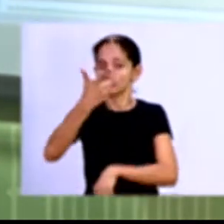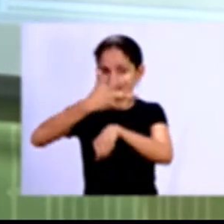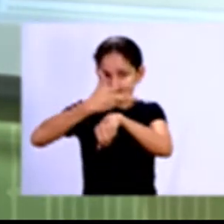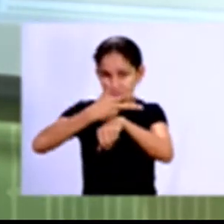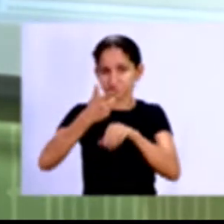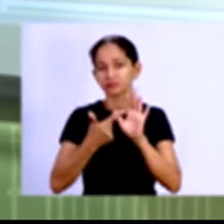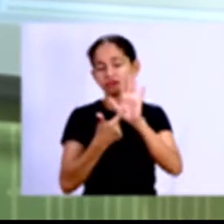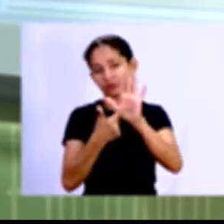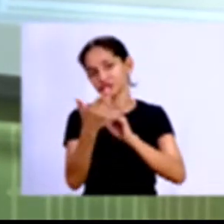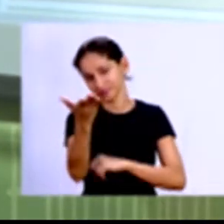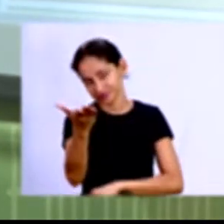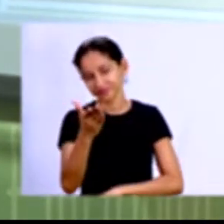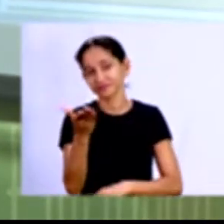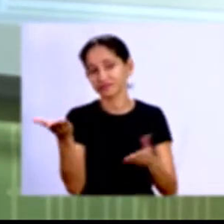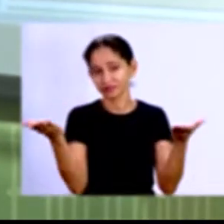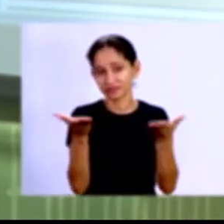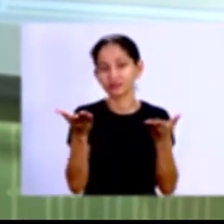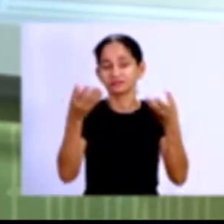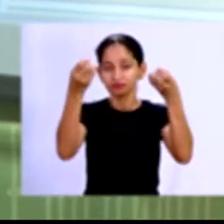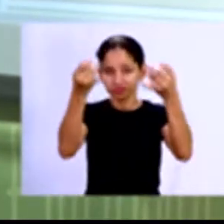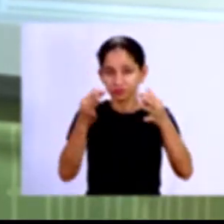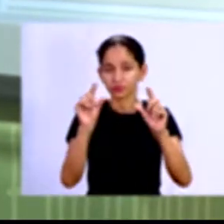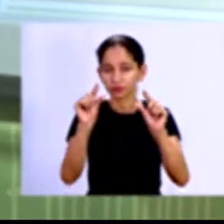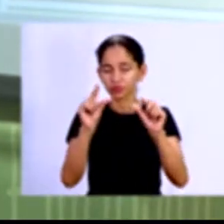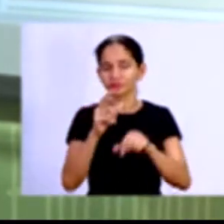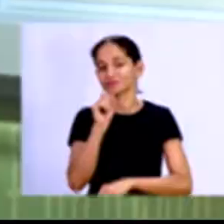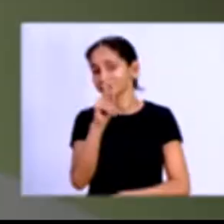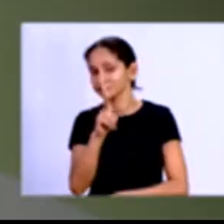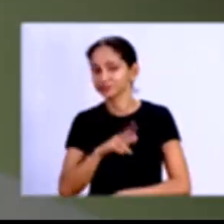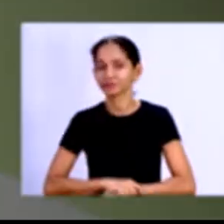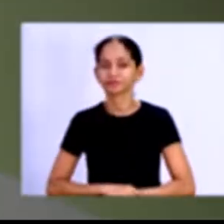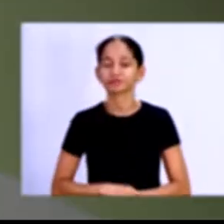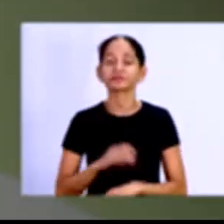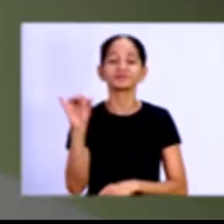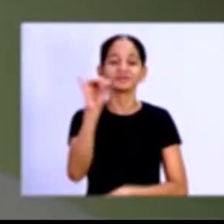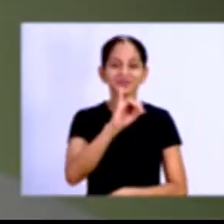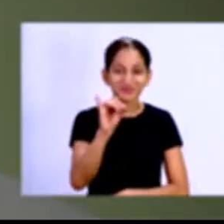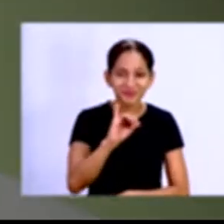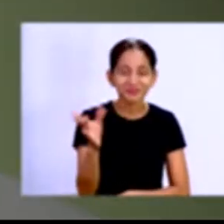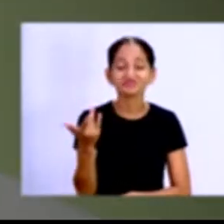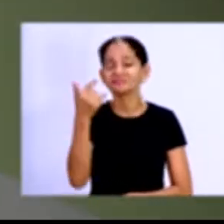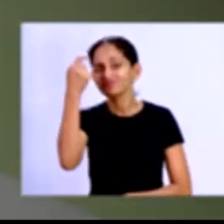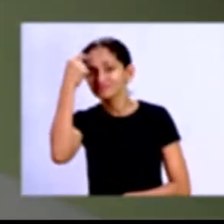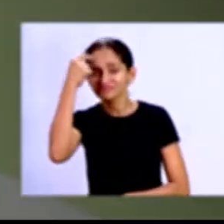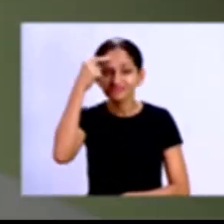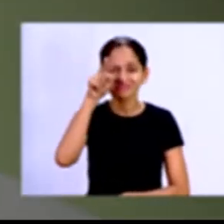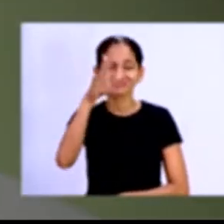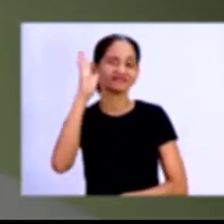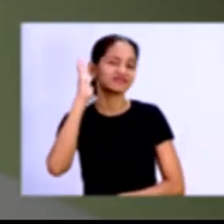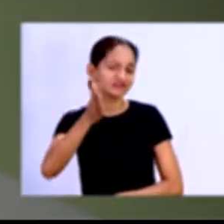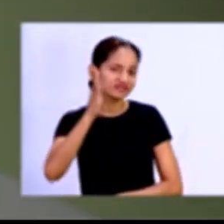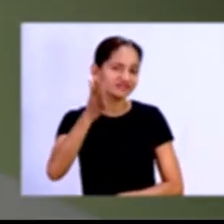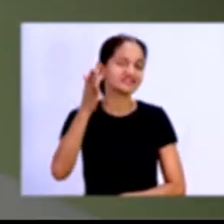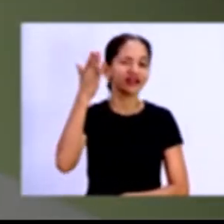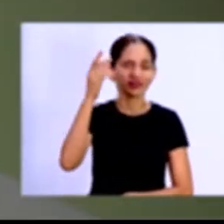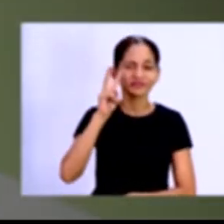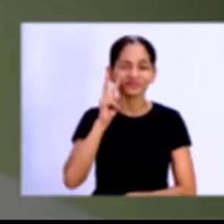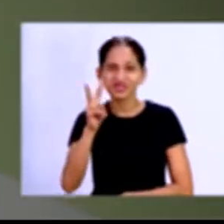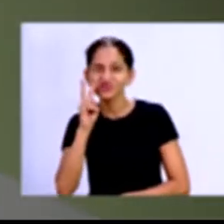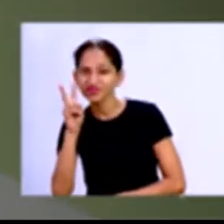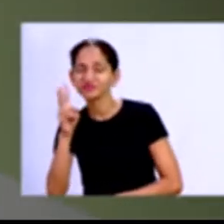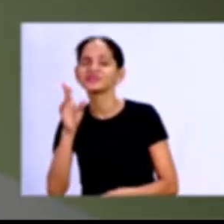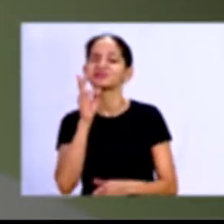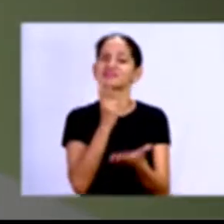para trazer para vocês a respeito disso. Vamos ver? Olá! Acho que você já ouviu várias vezes os